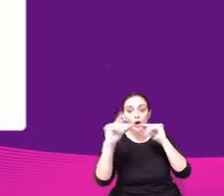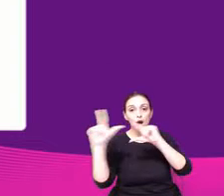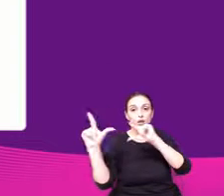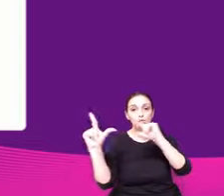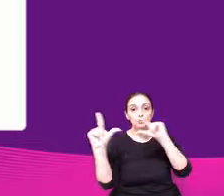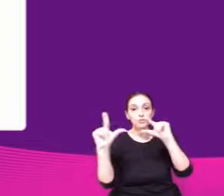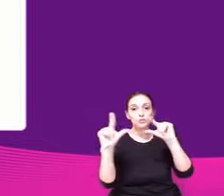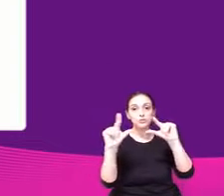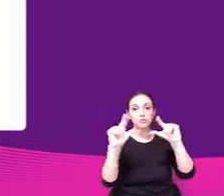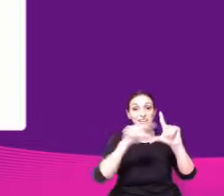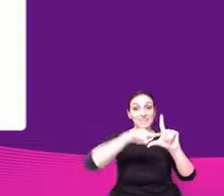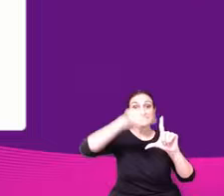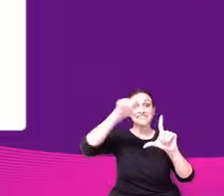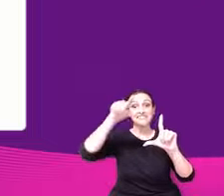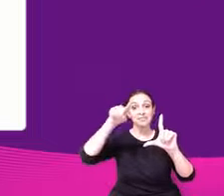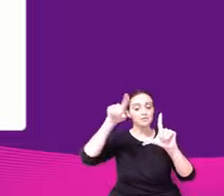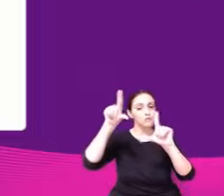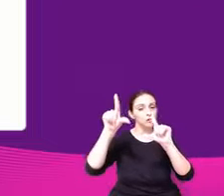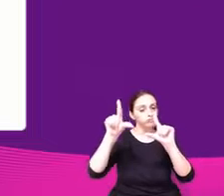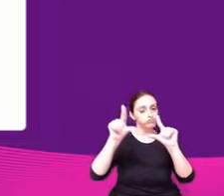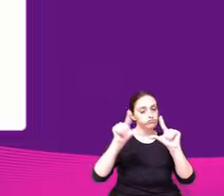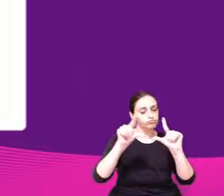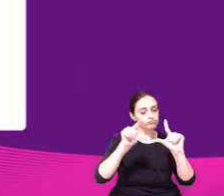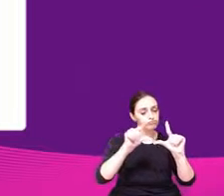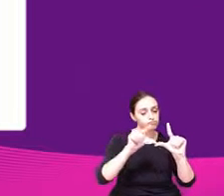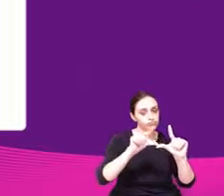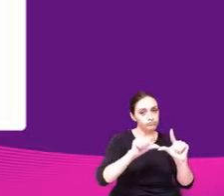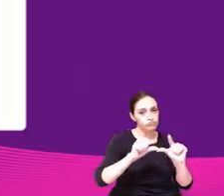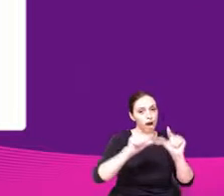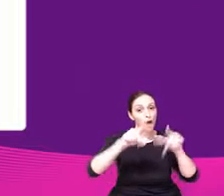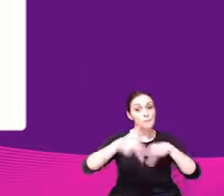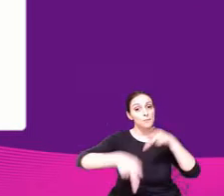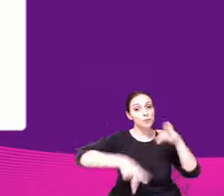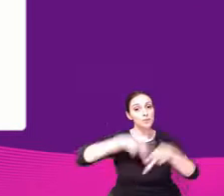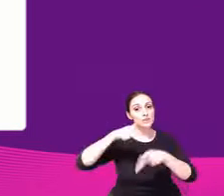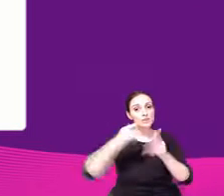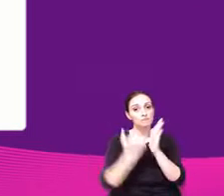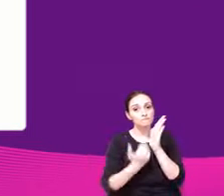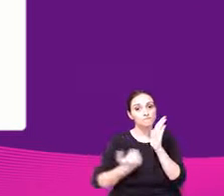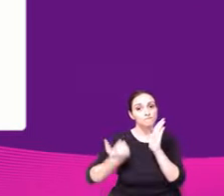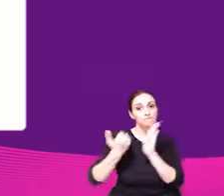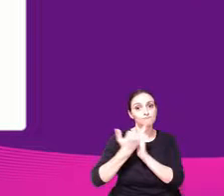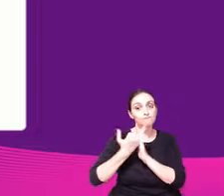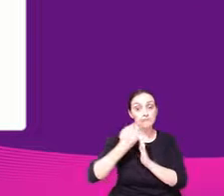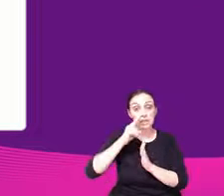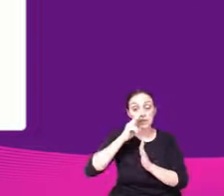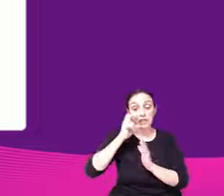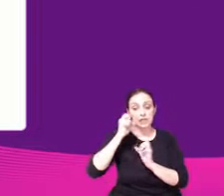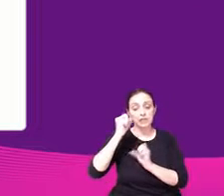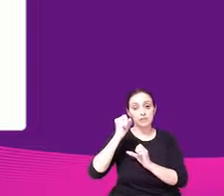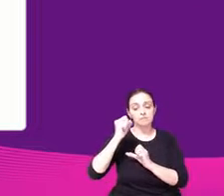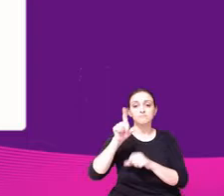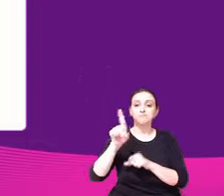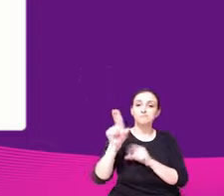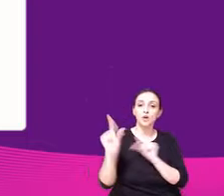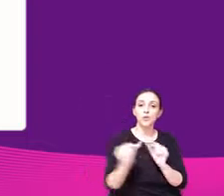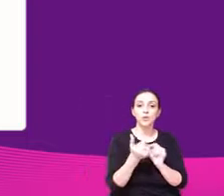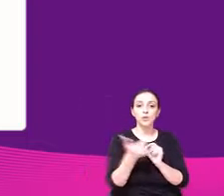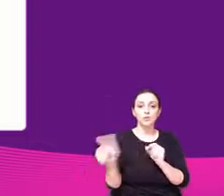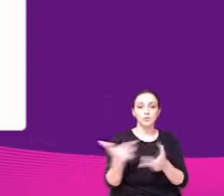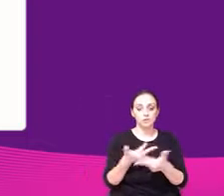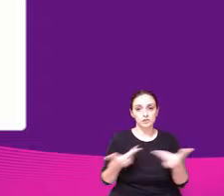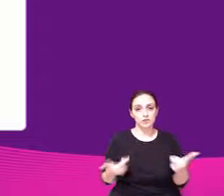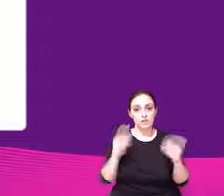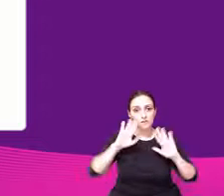curva de aumento progressivo nessa população de mais alta complexidade, né? Por outro lado, né, se a gente